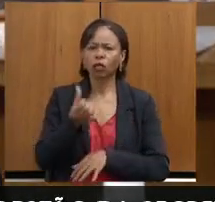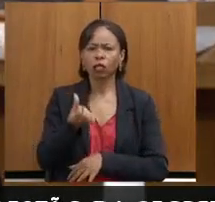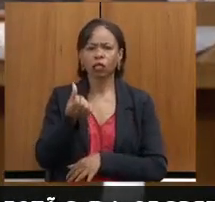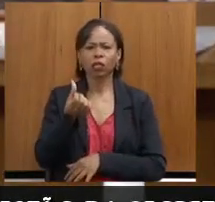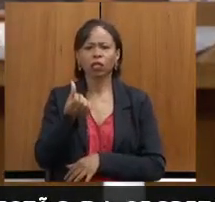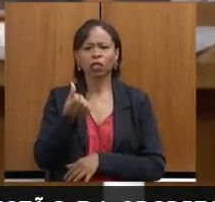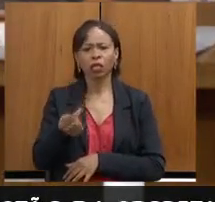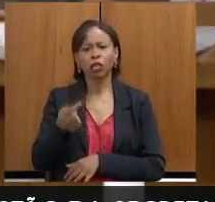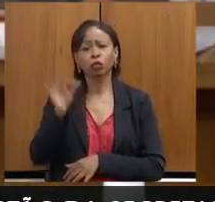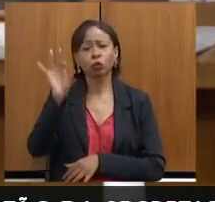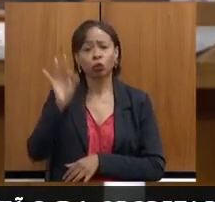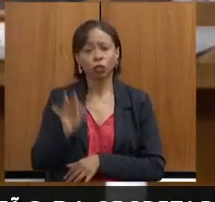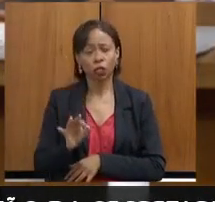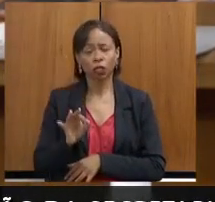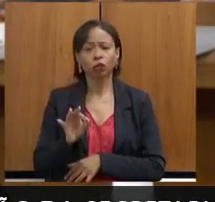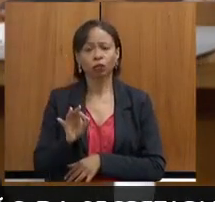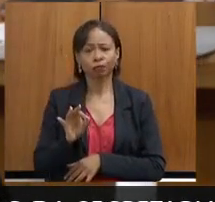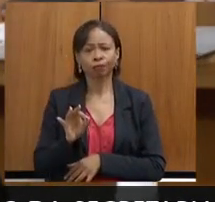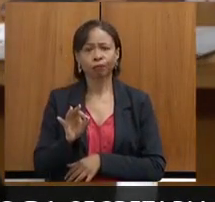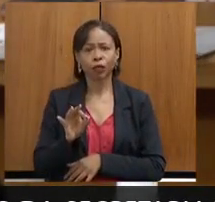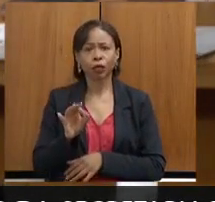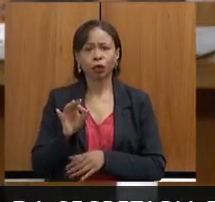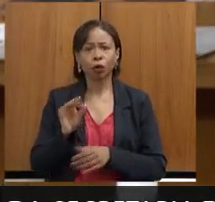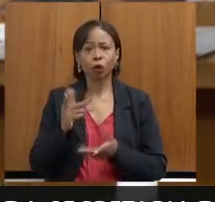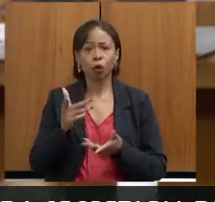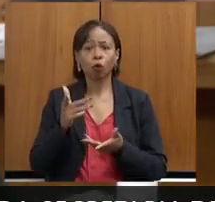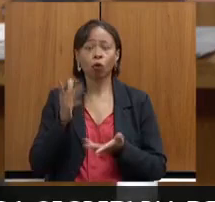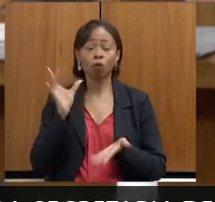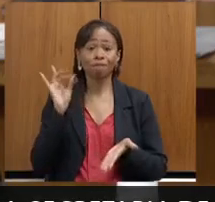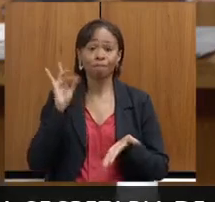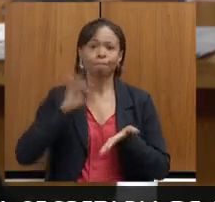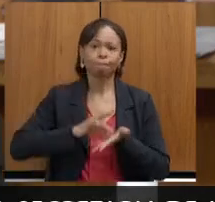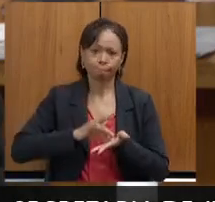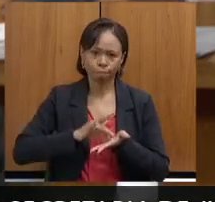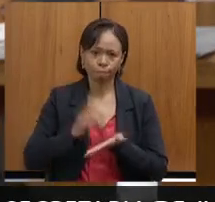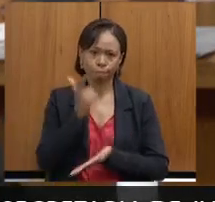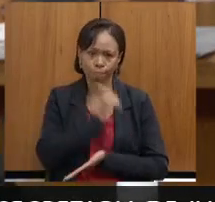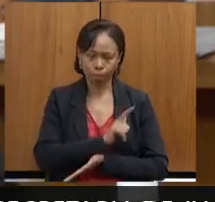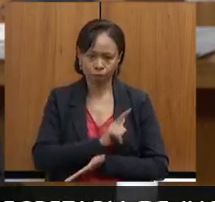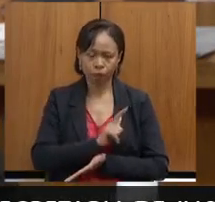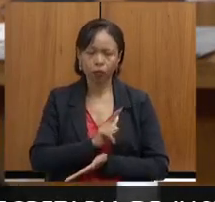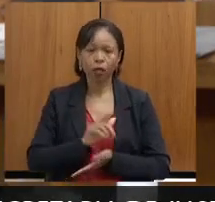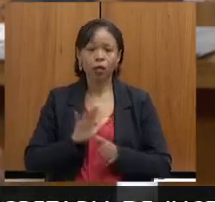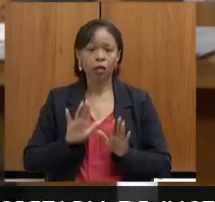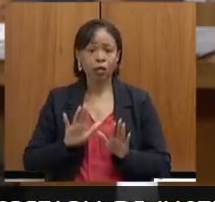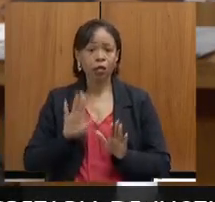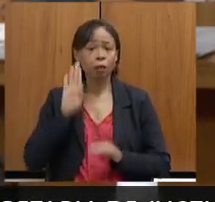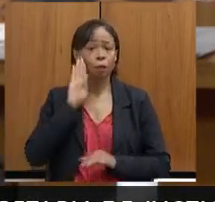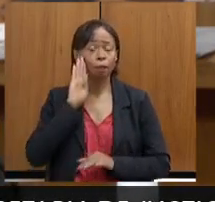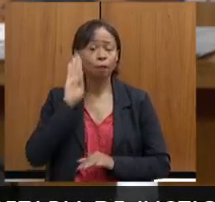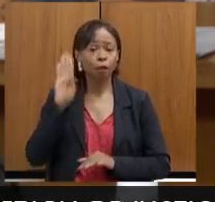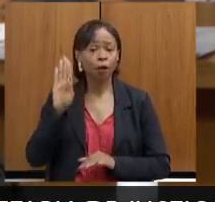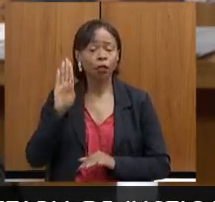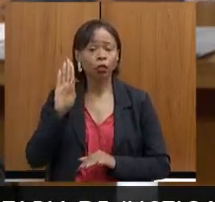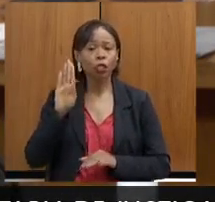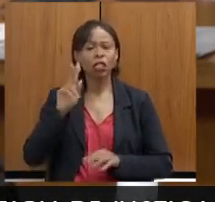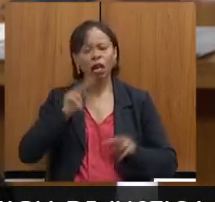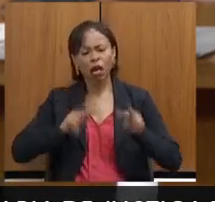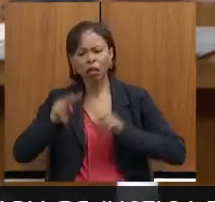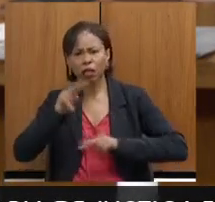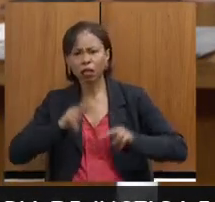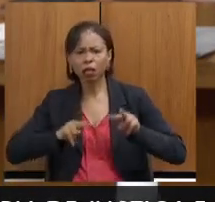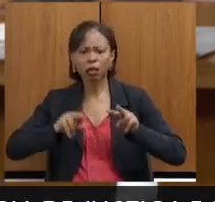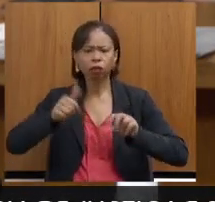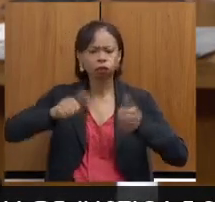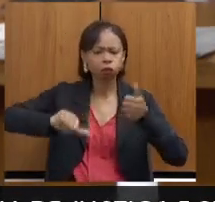cento com índice amento portanto com elucidação e temos destacado e através de análise de